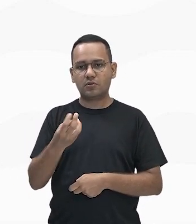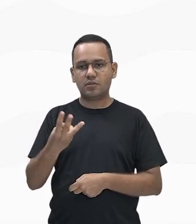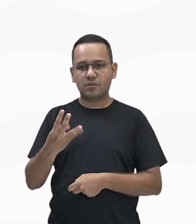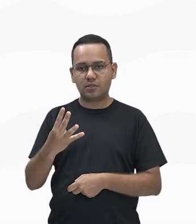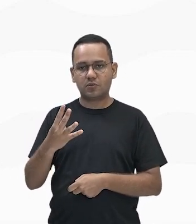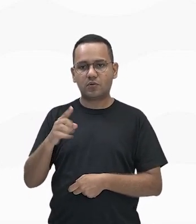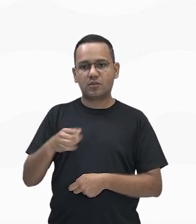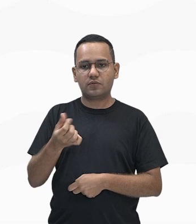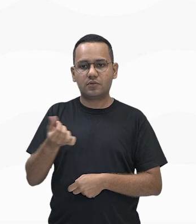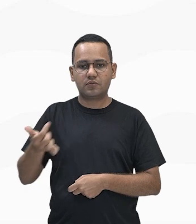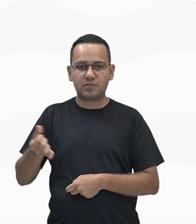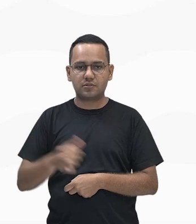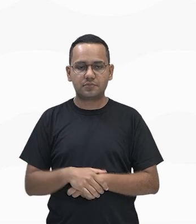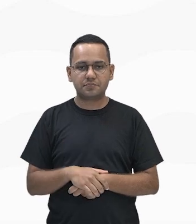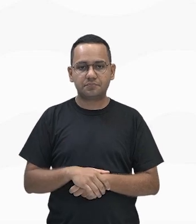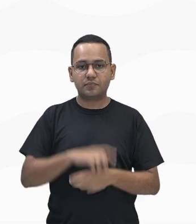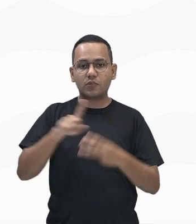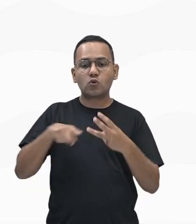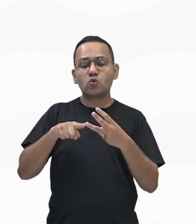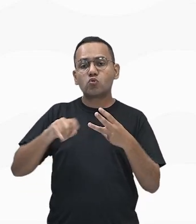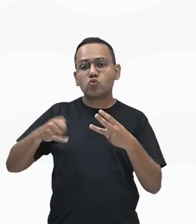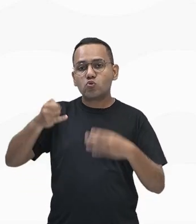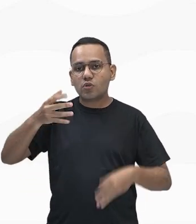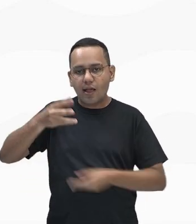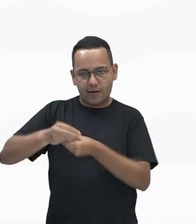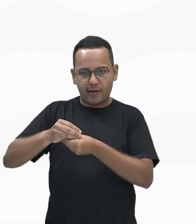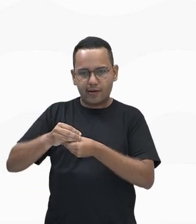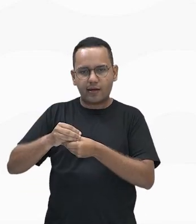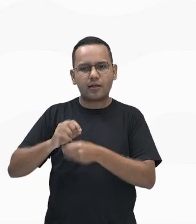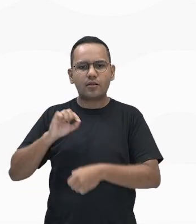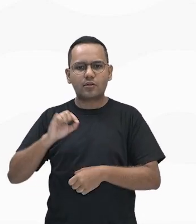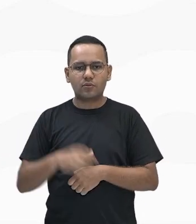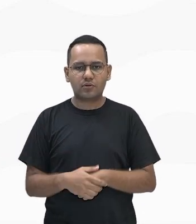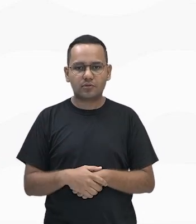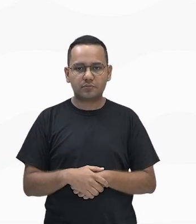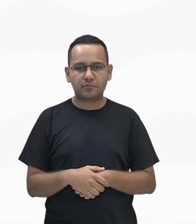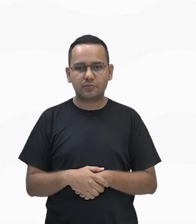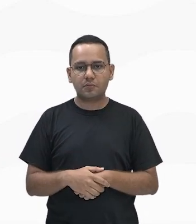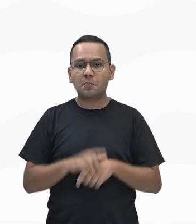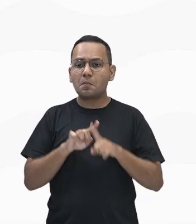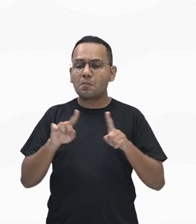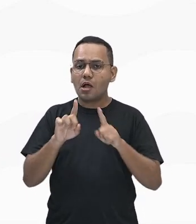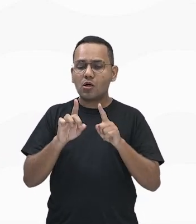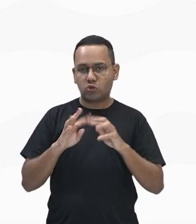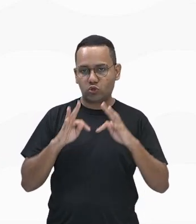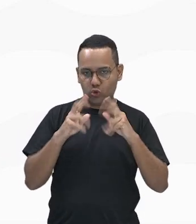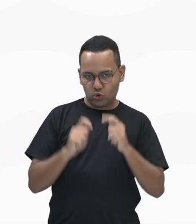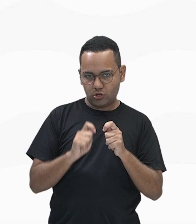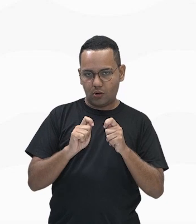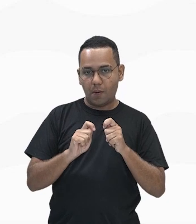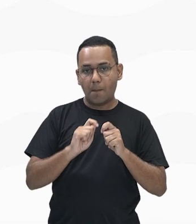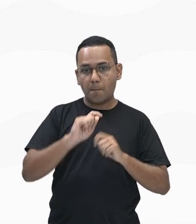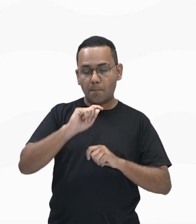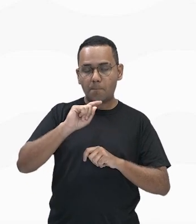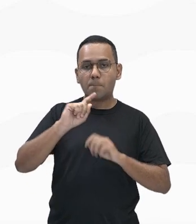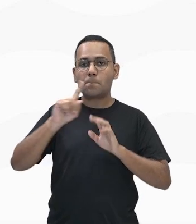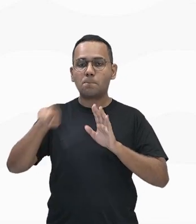108.304,26. E os nossos juros gerados, né, que é a subtração ali do valor total pelos 70 mil, que foi o valor que